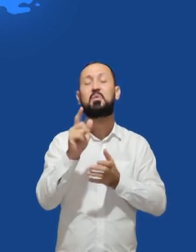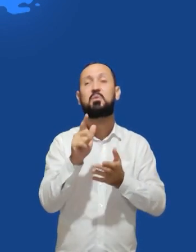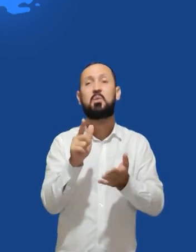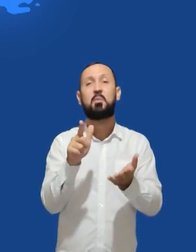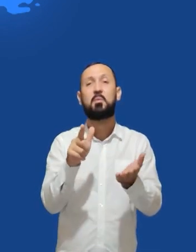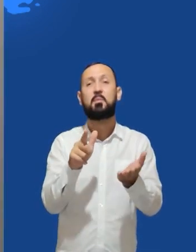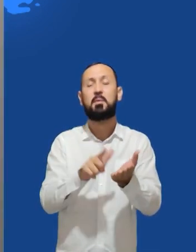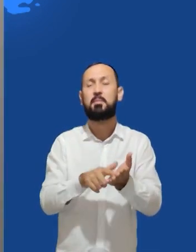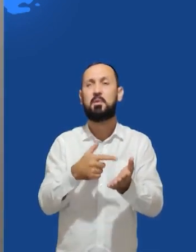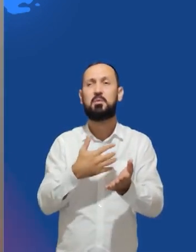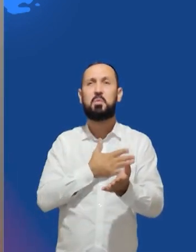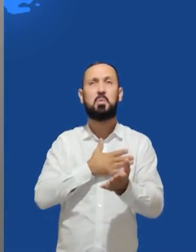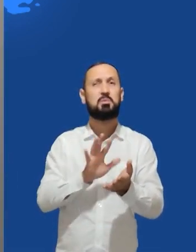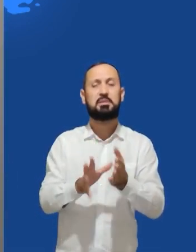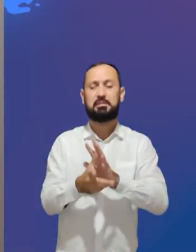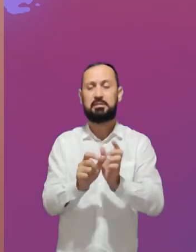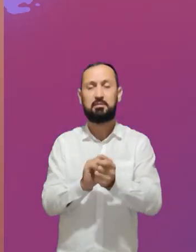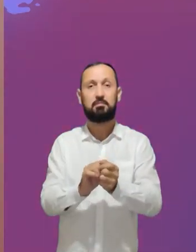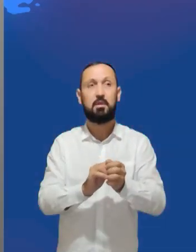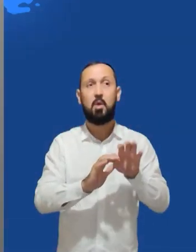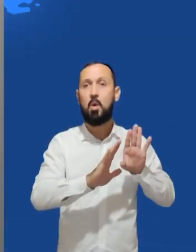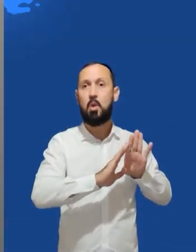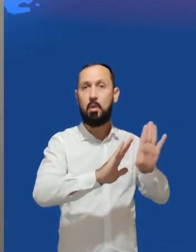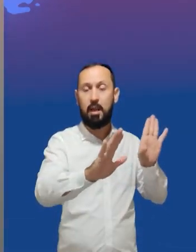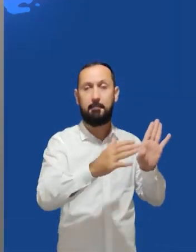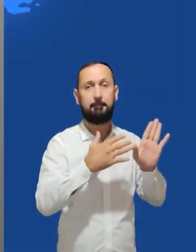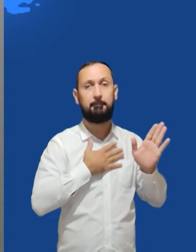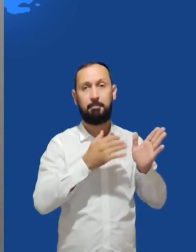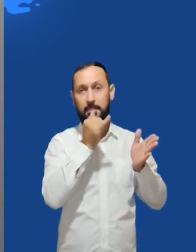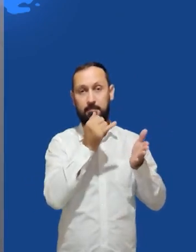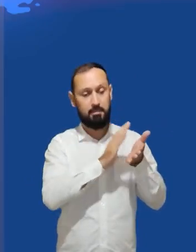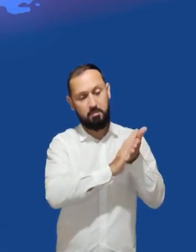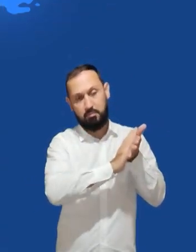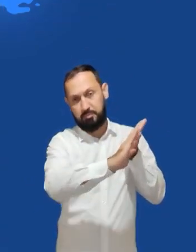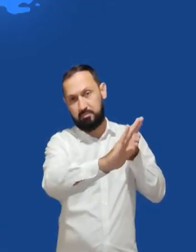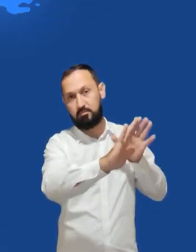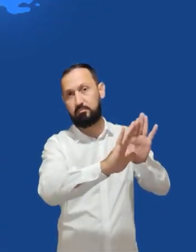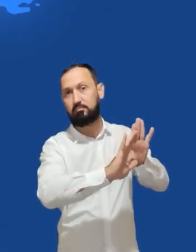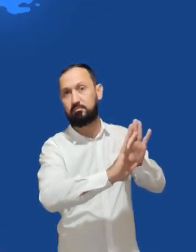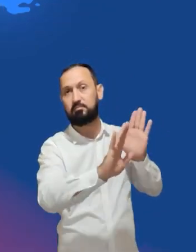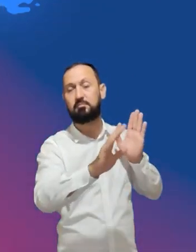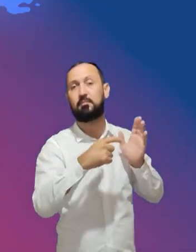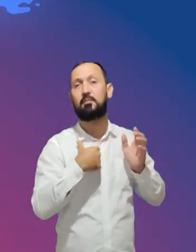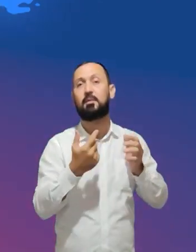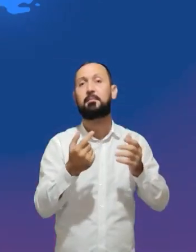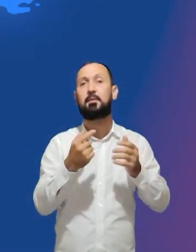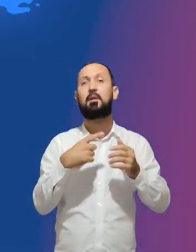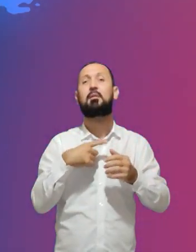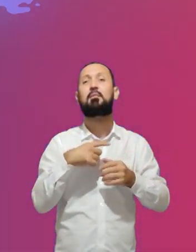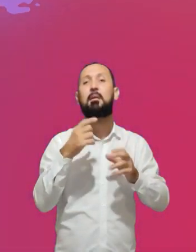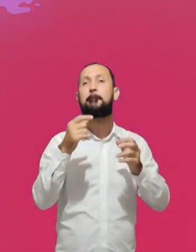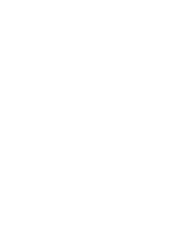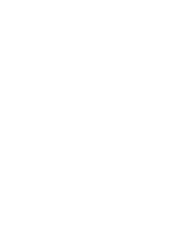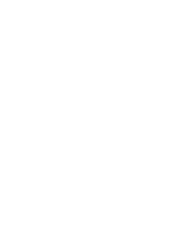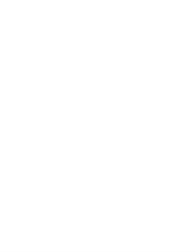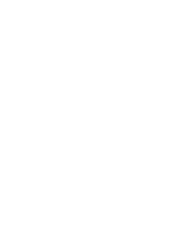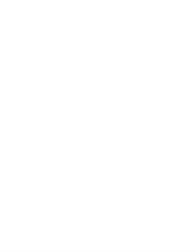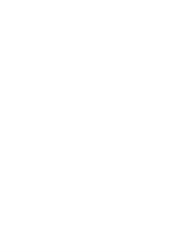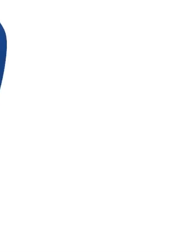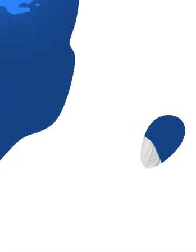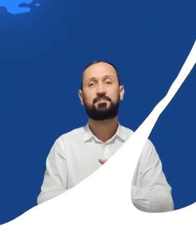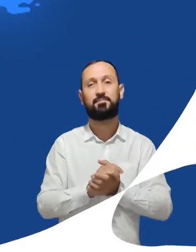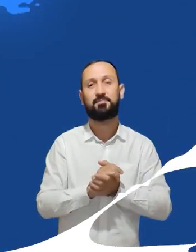ele não é um papel que você não gostou errado. É uma superfície para mim, tá? Para mim isso. Cada